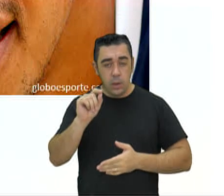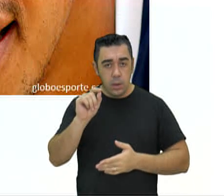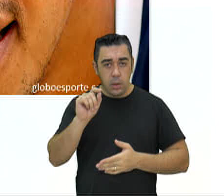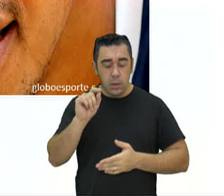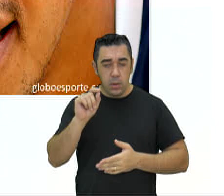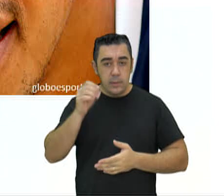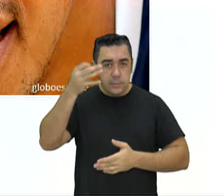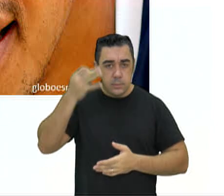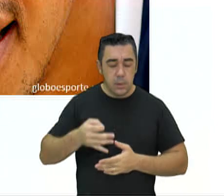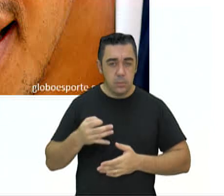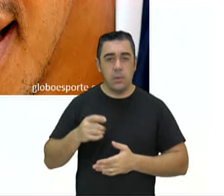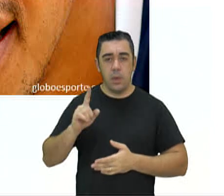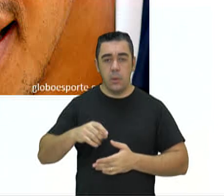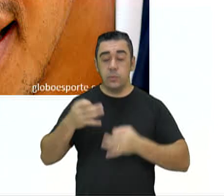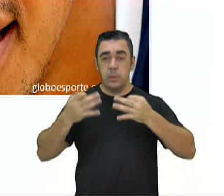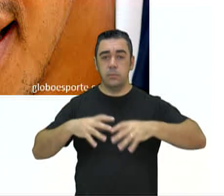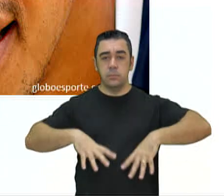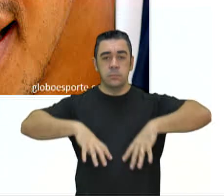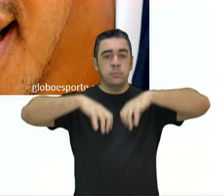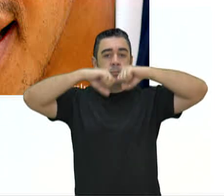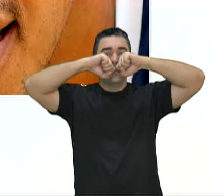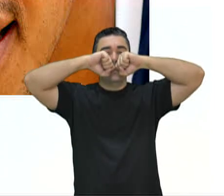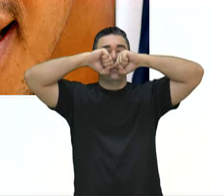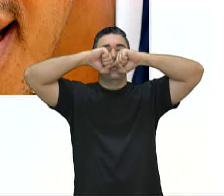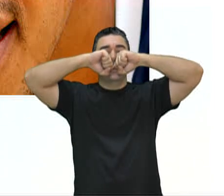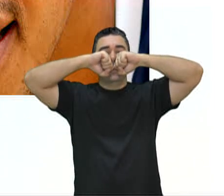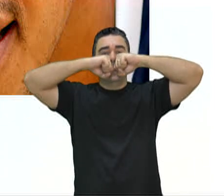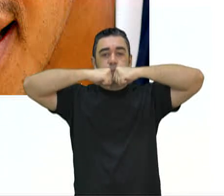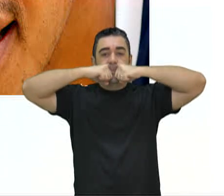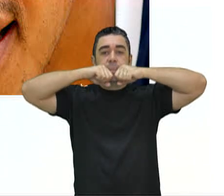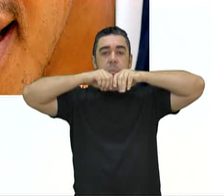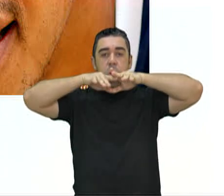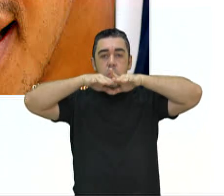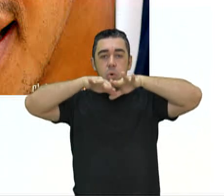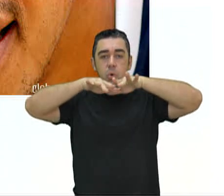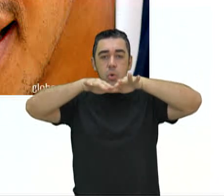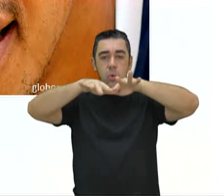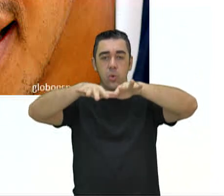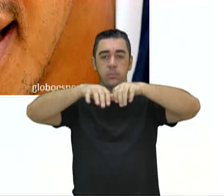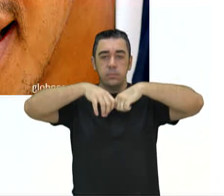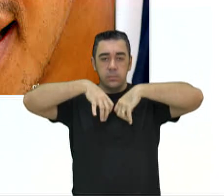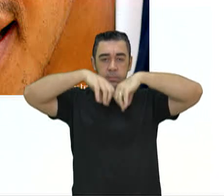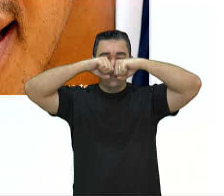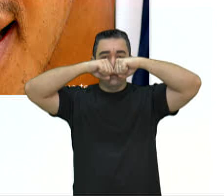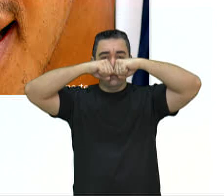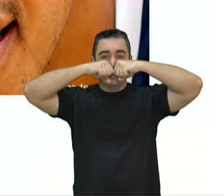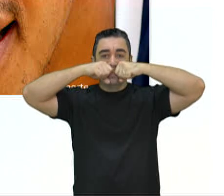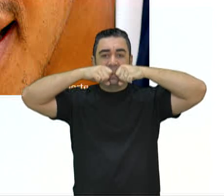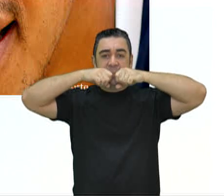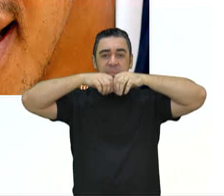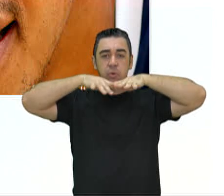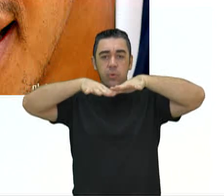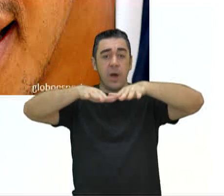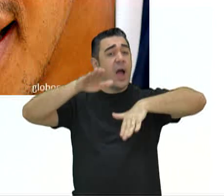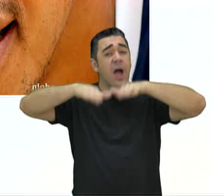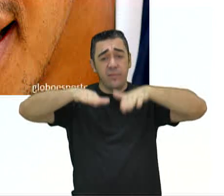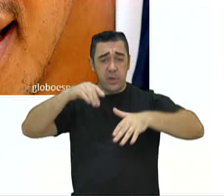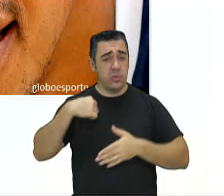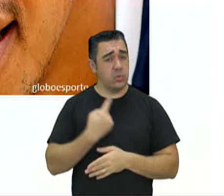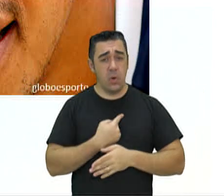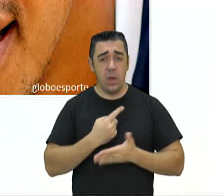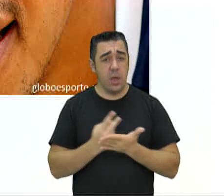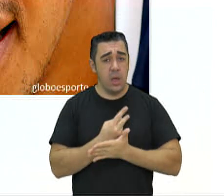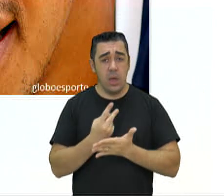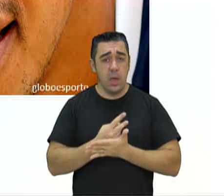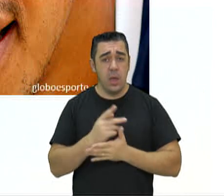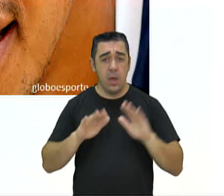né? Inspira pelo nariz, expira pela boca, mas durante o exercício físico, às vezes a gente